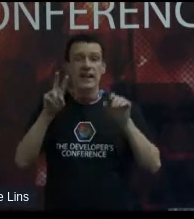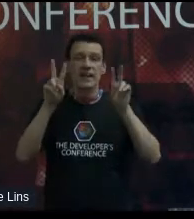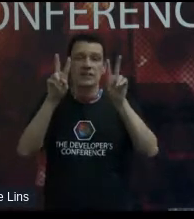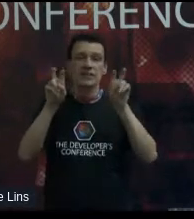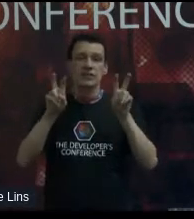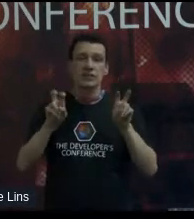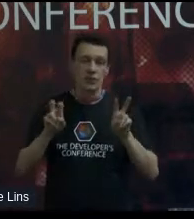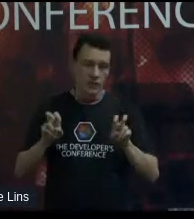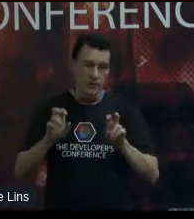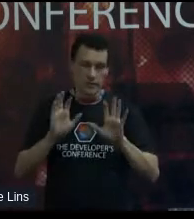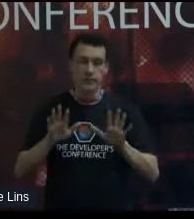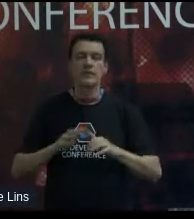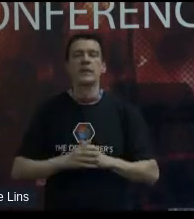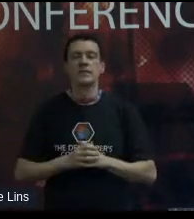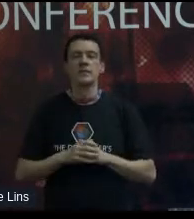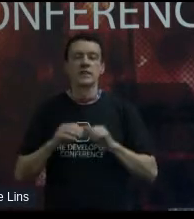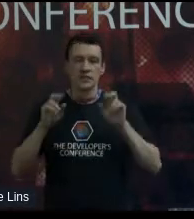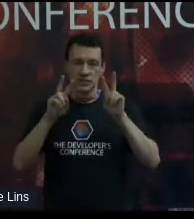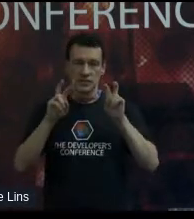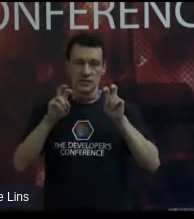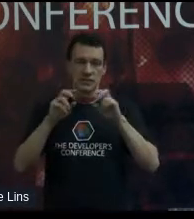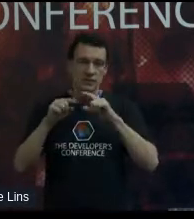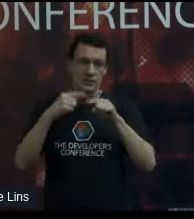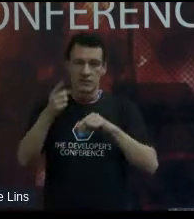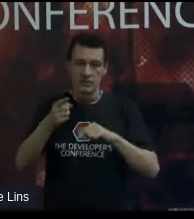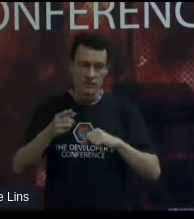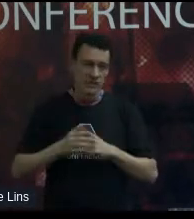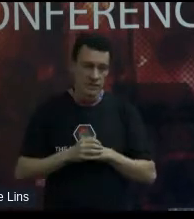título posterior. Nenhum a título anterior.